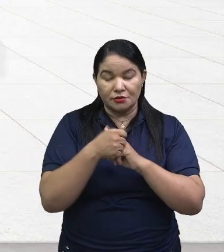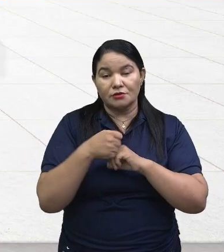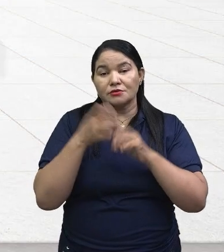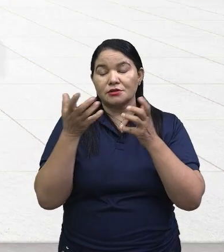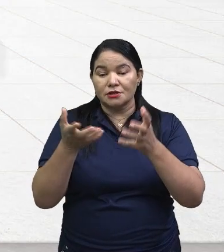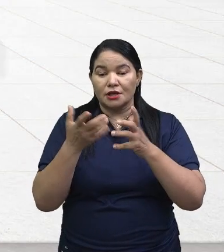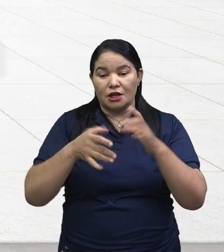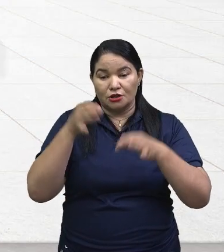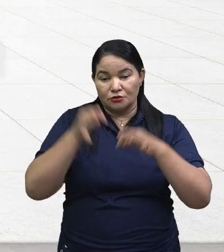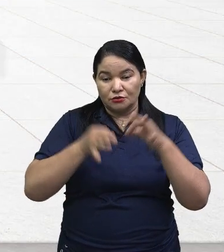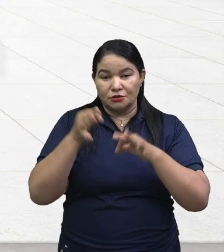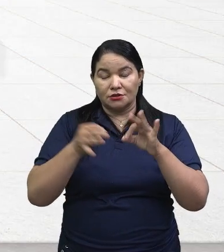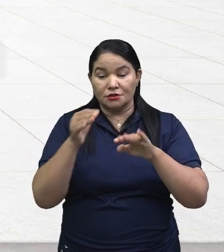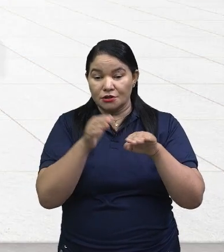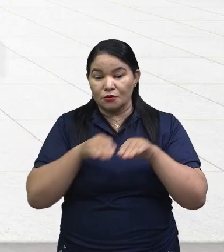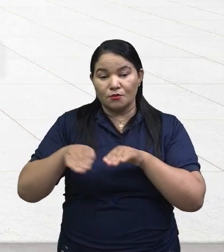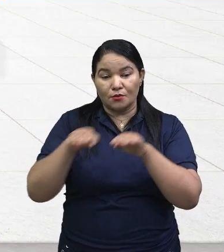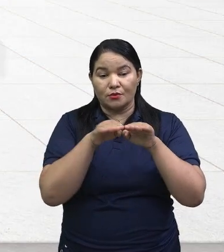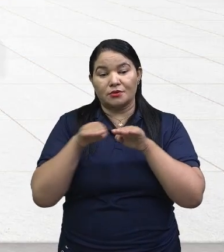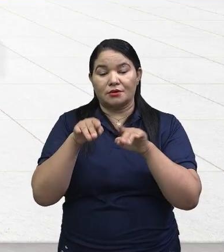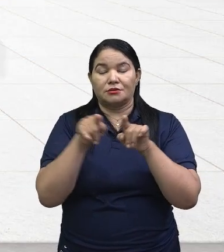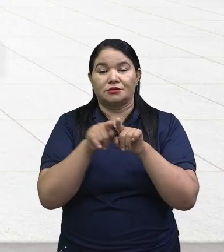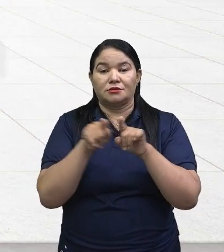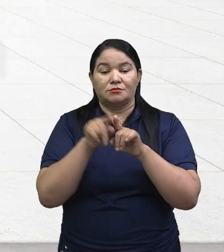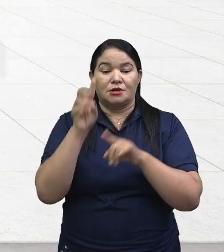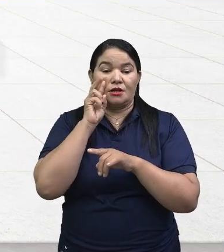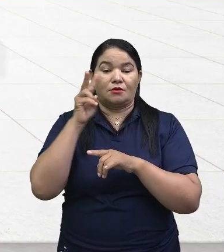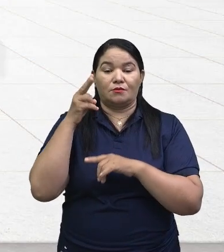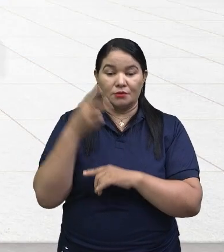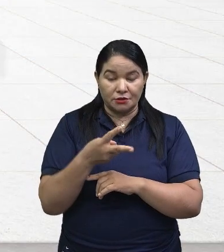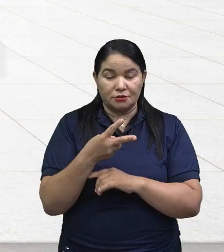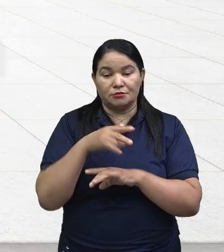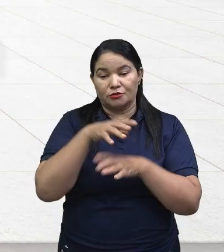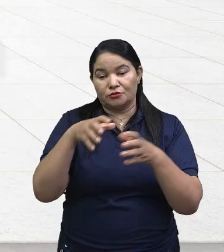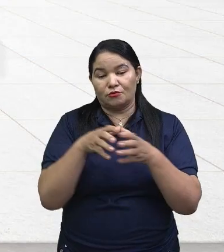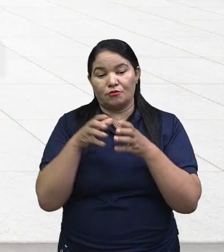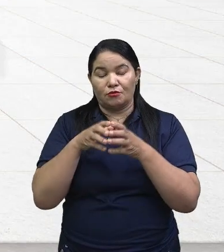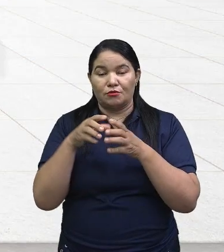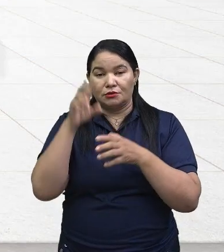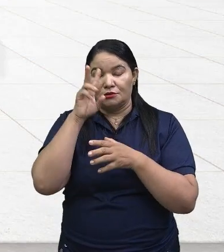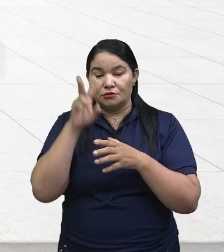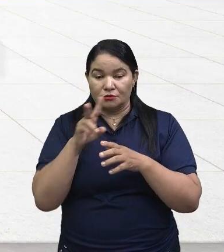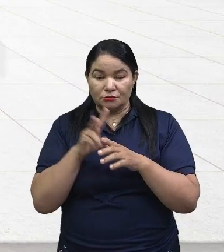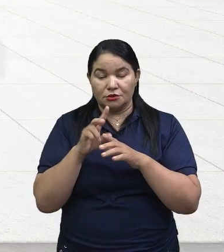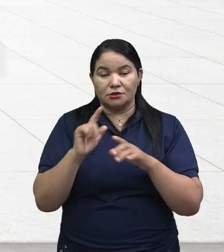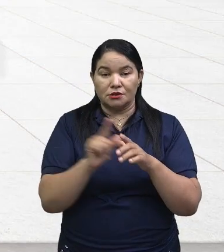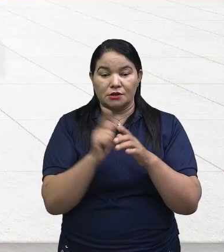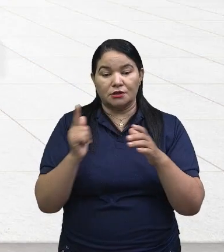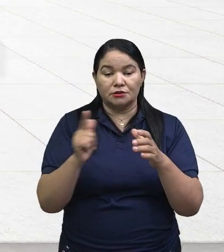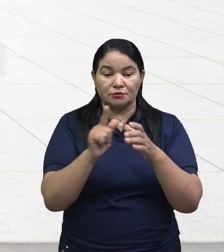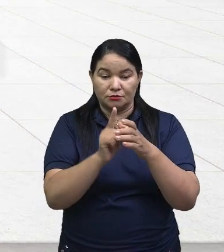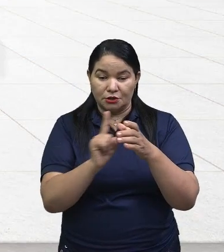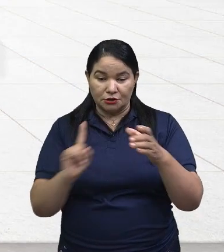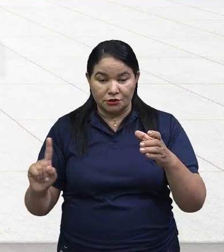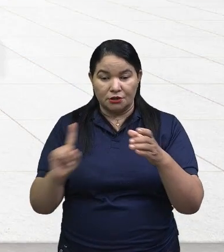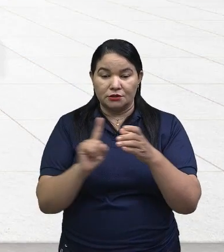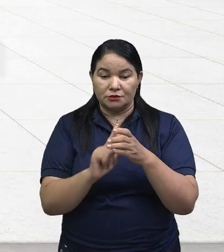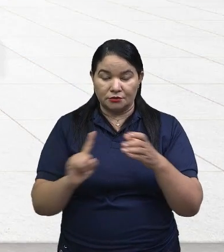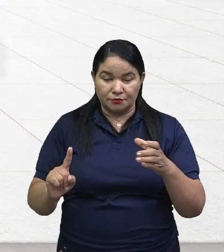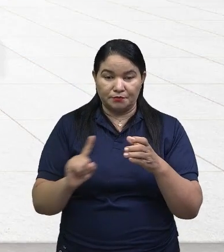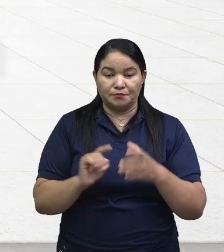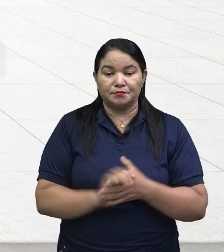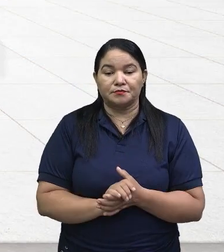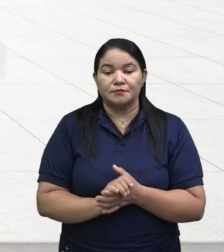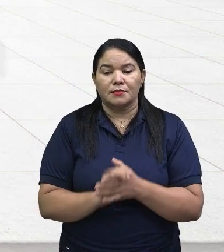buscam justiça, igualdade e reconhecimento para grupos historicamente marginalizados.